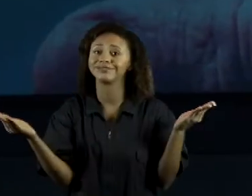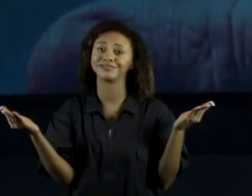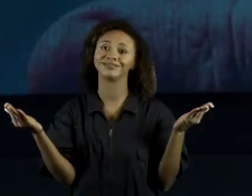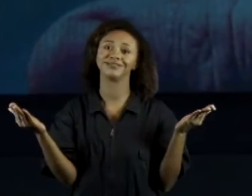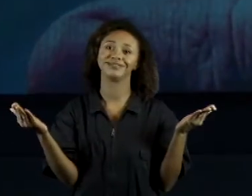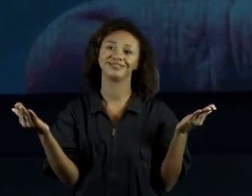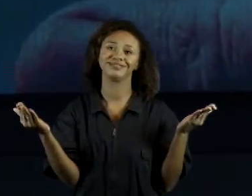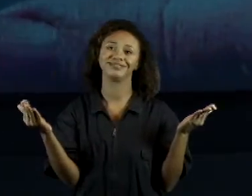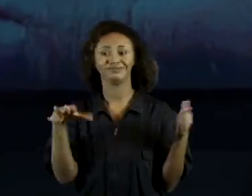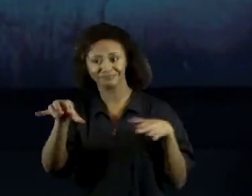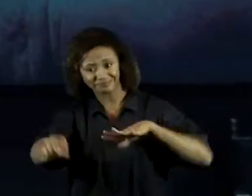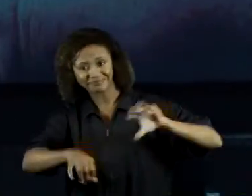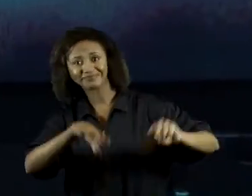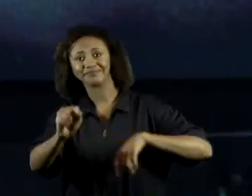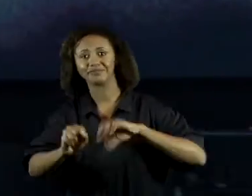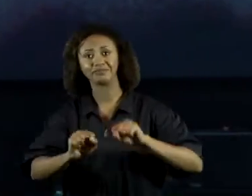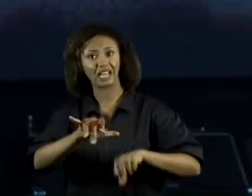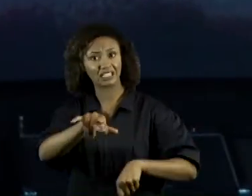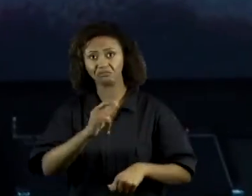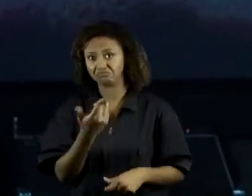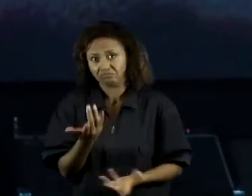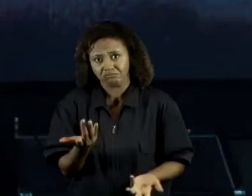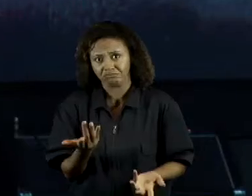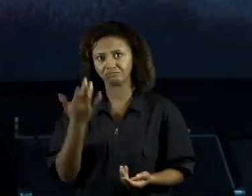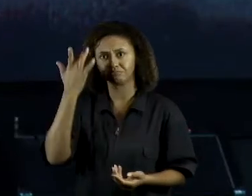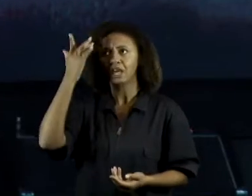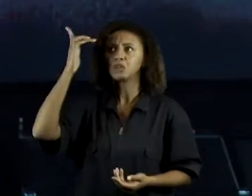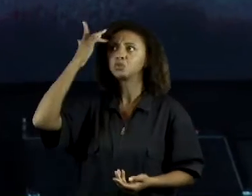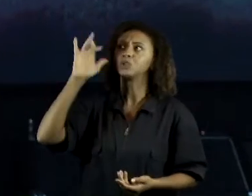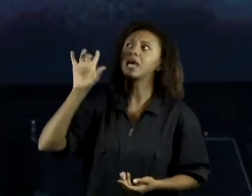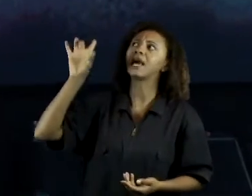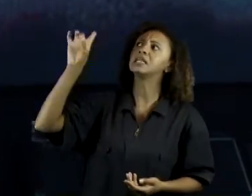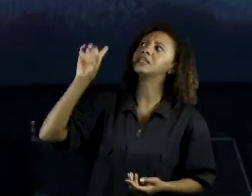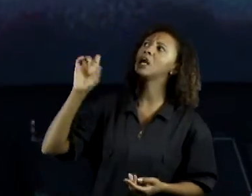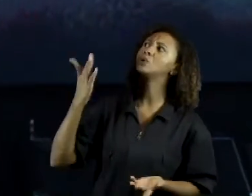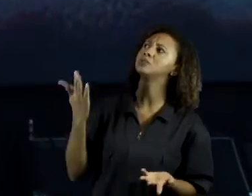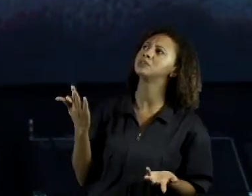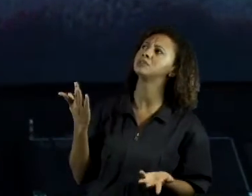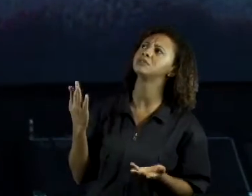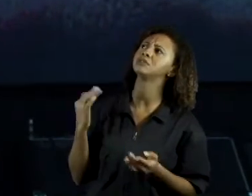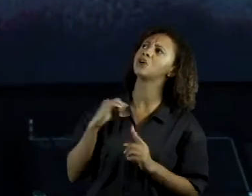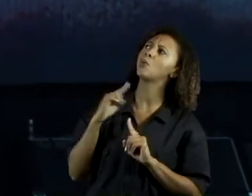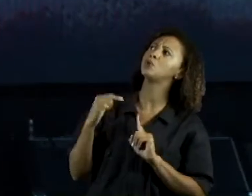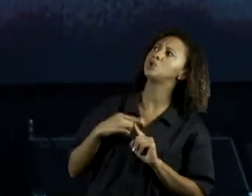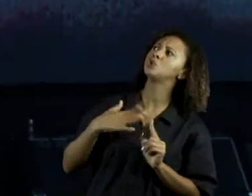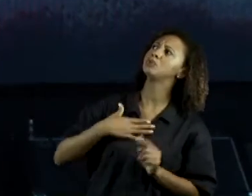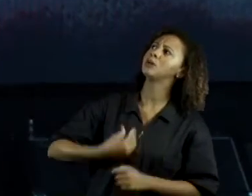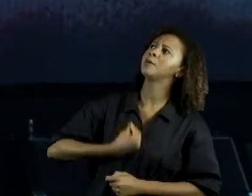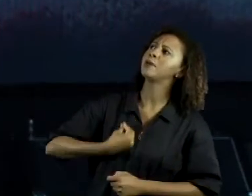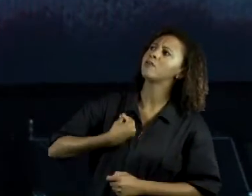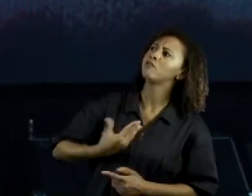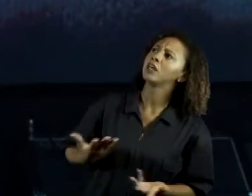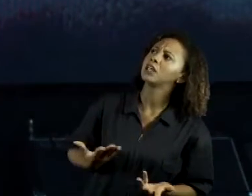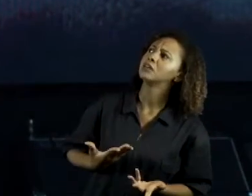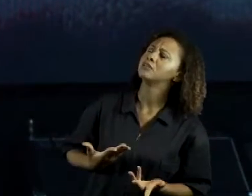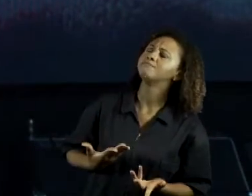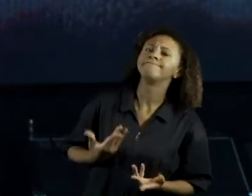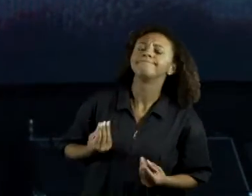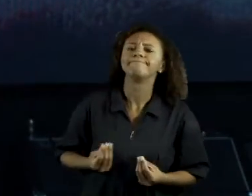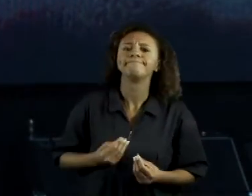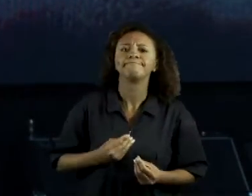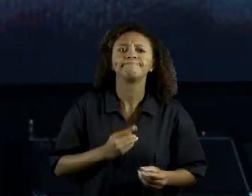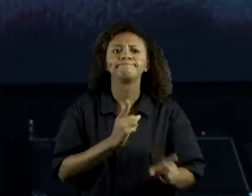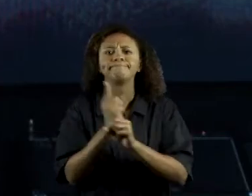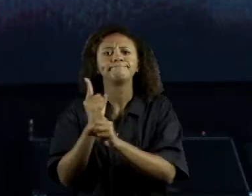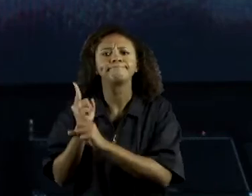Mas se você ainda não descobriu o que Deus te chamou para ser ou para fazer, antes de você fazer qualquer coisa, você tem que buscar a